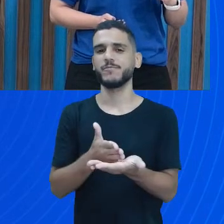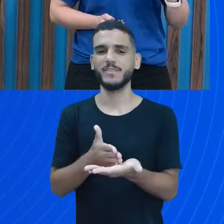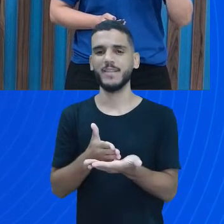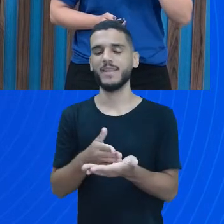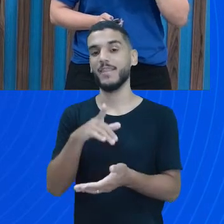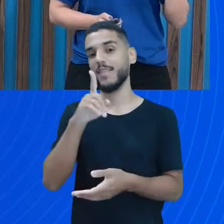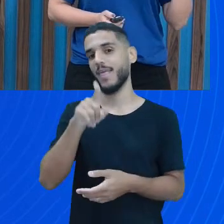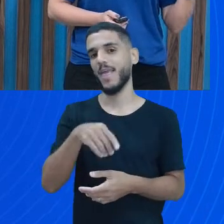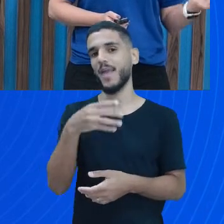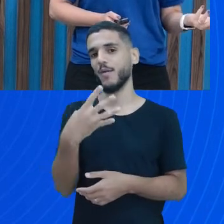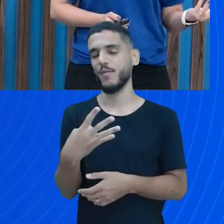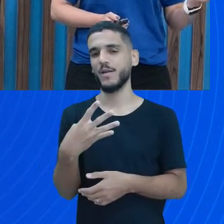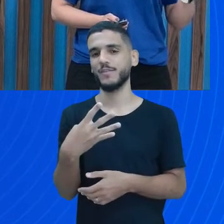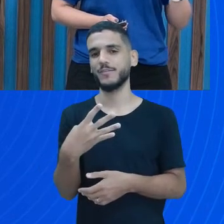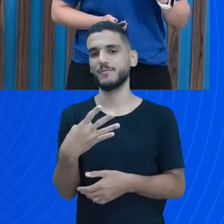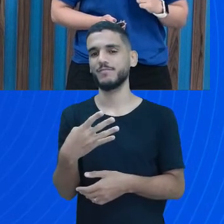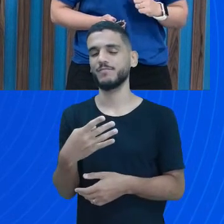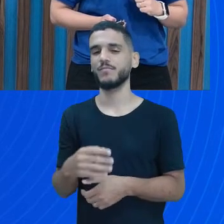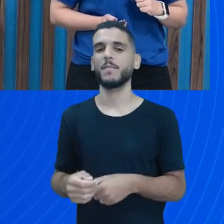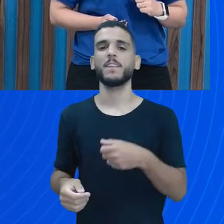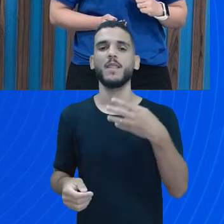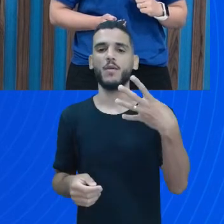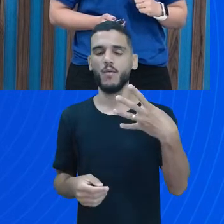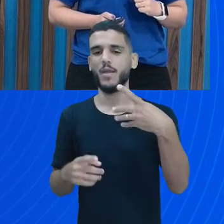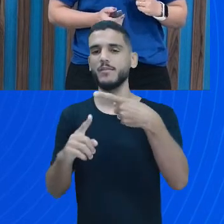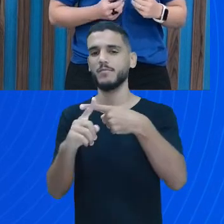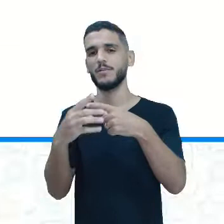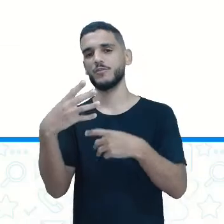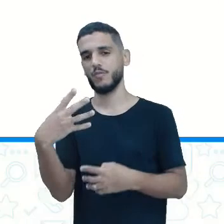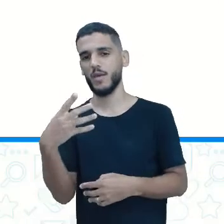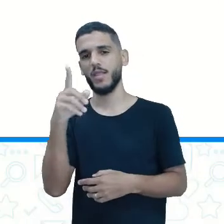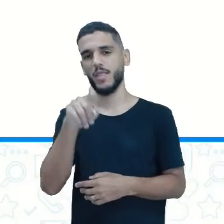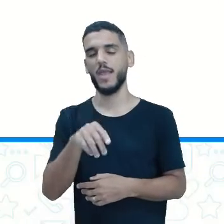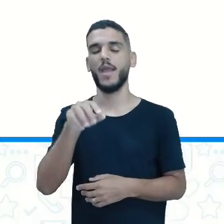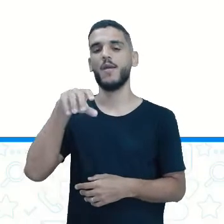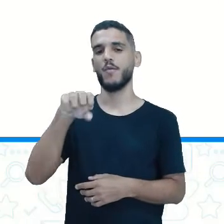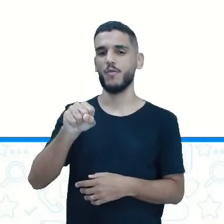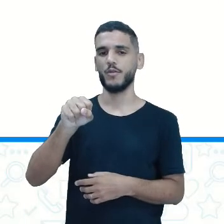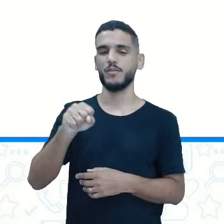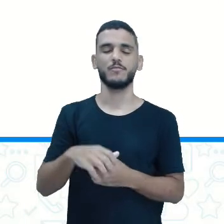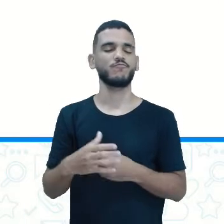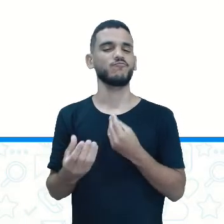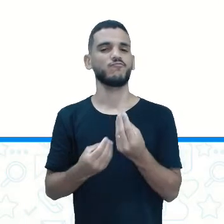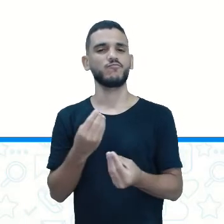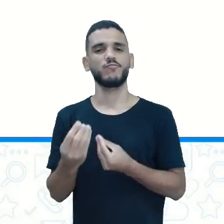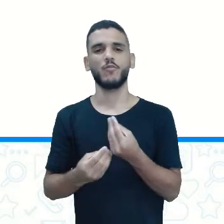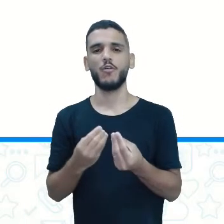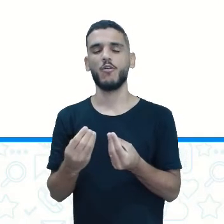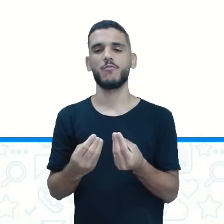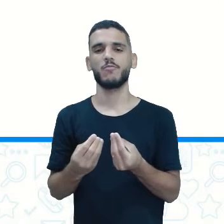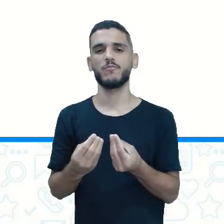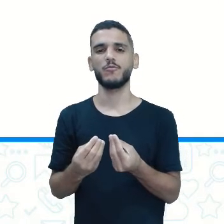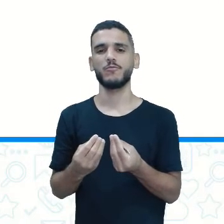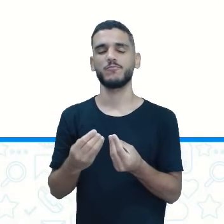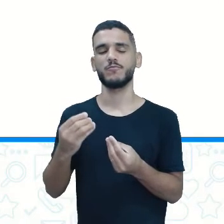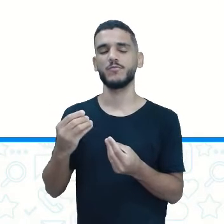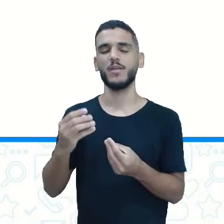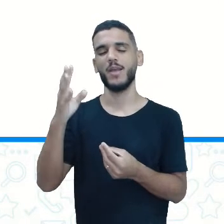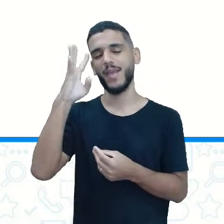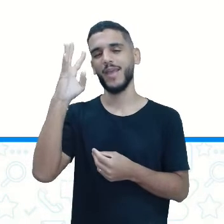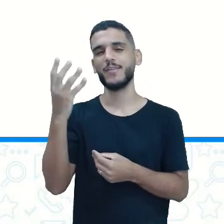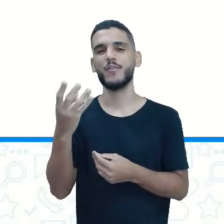4. 4 mais 4 é 8. E como é que a gente resolve utilizando o